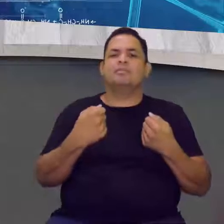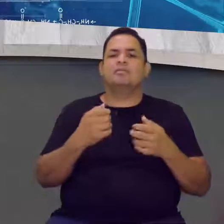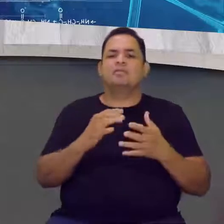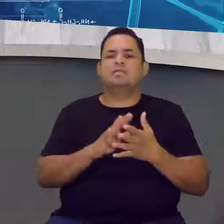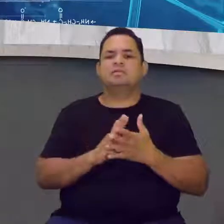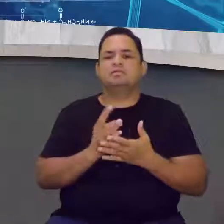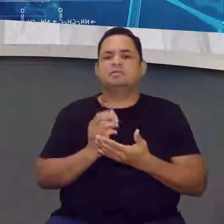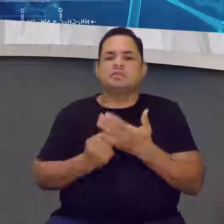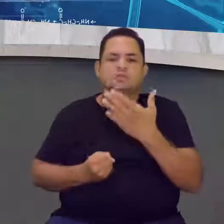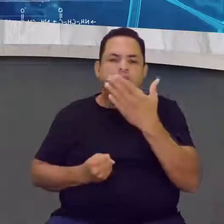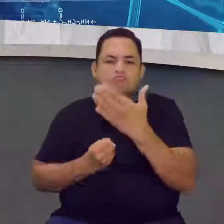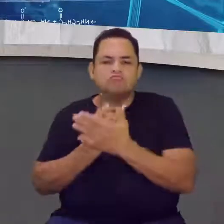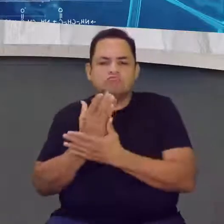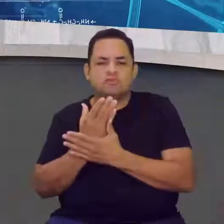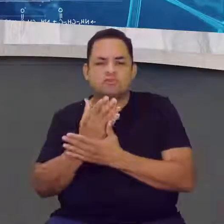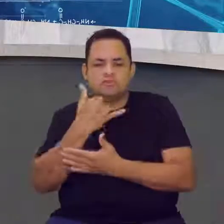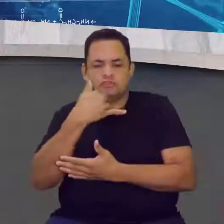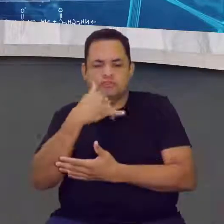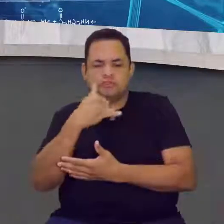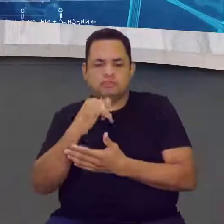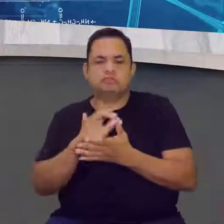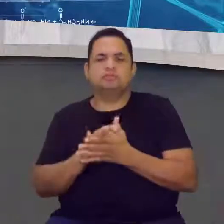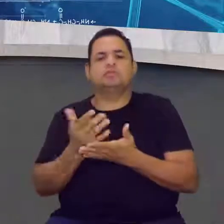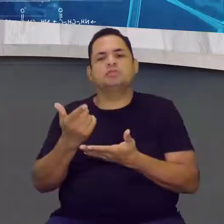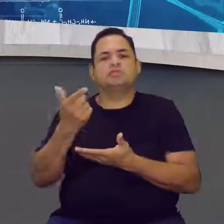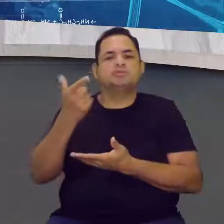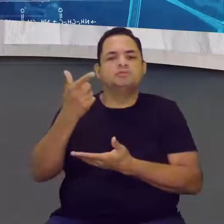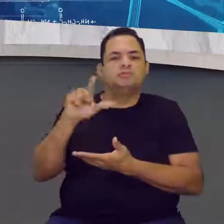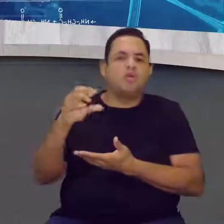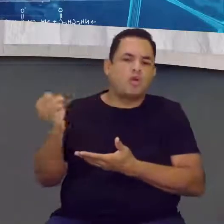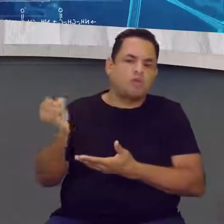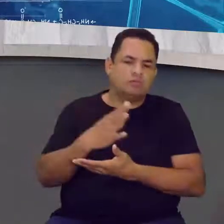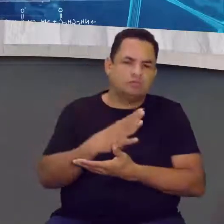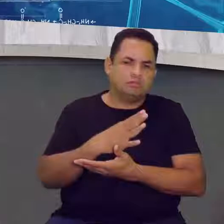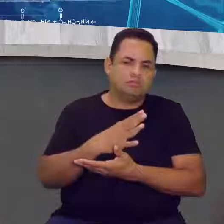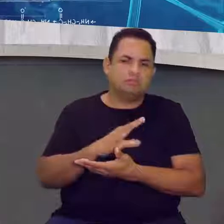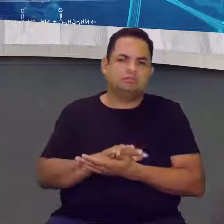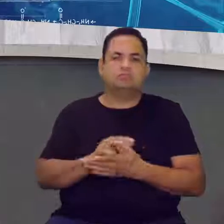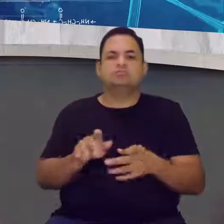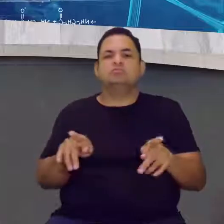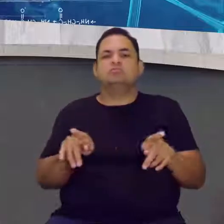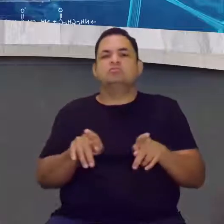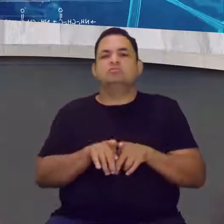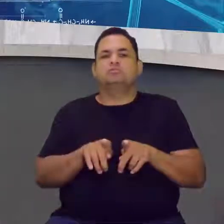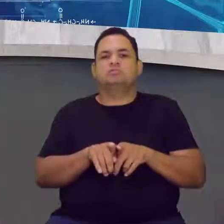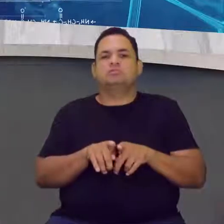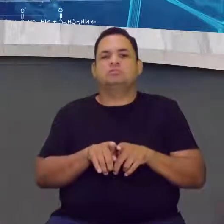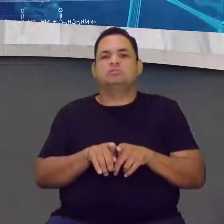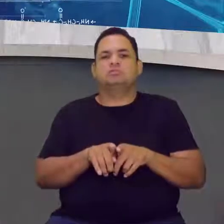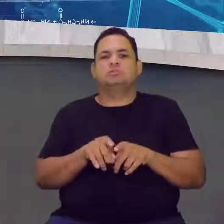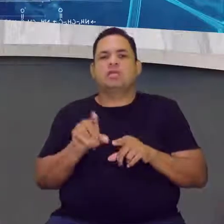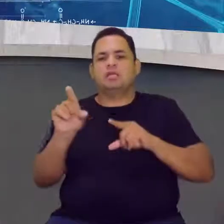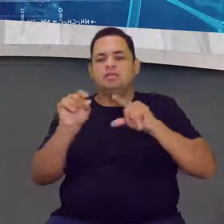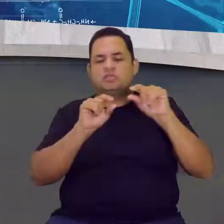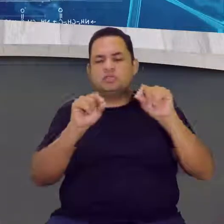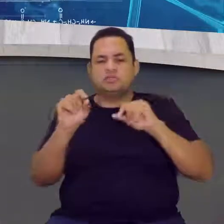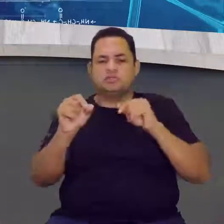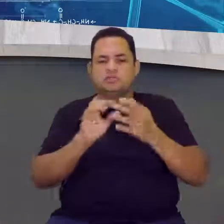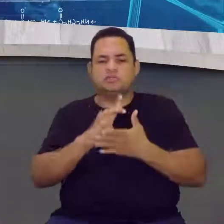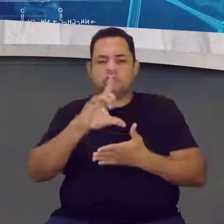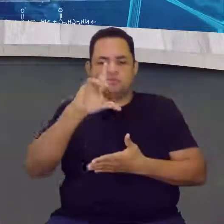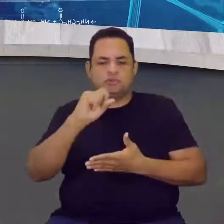de energias que possam ser renováveis ou ainda alternativas que diminuam